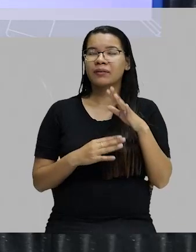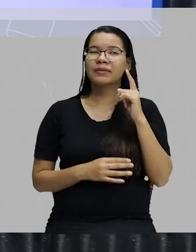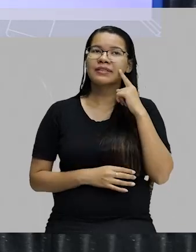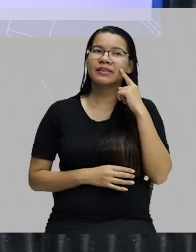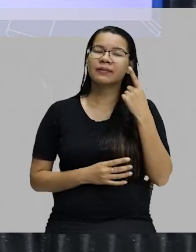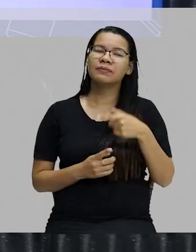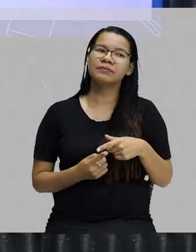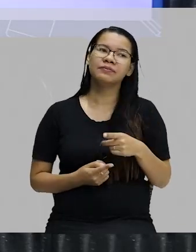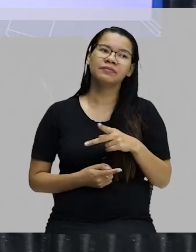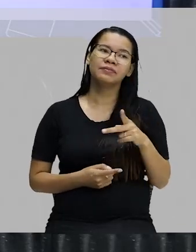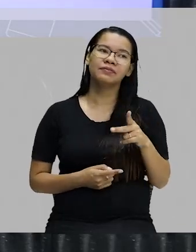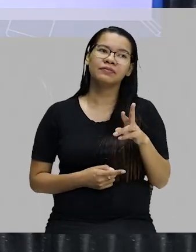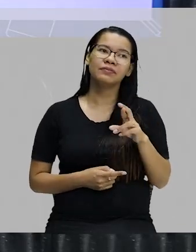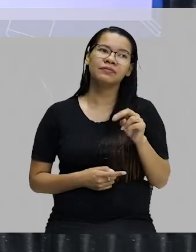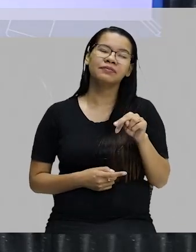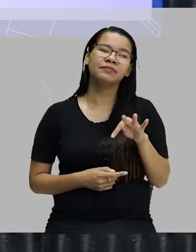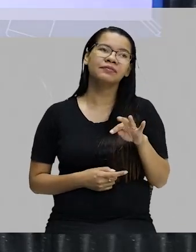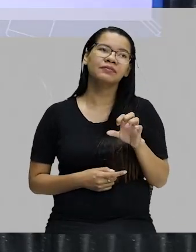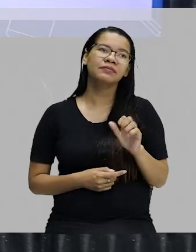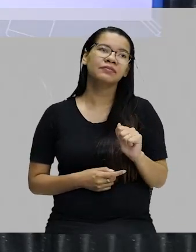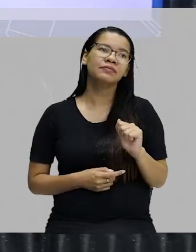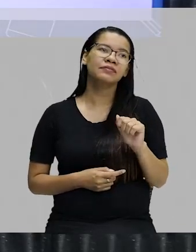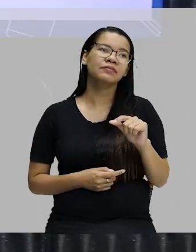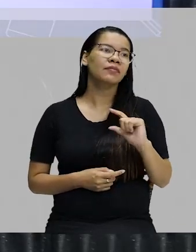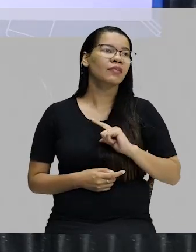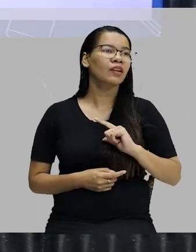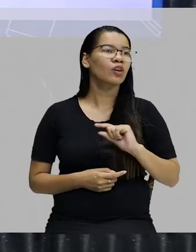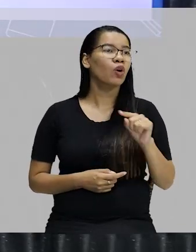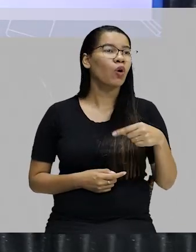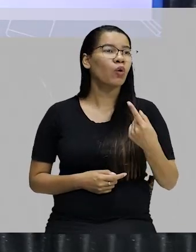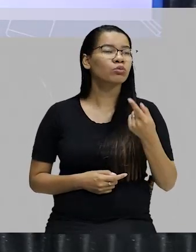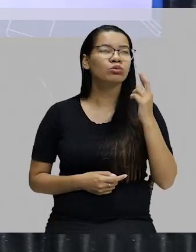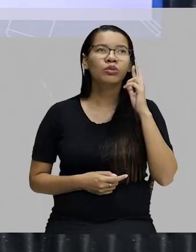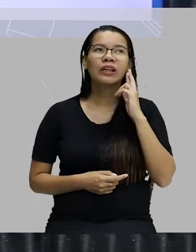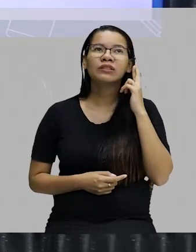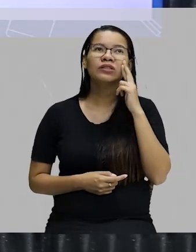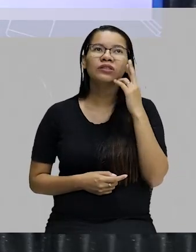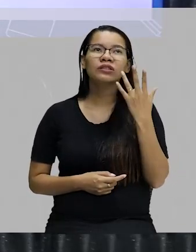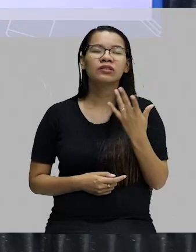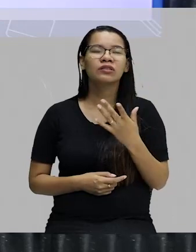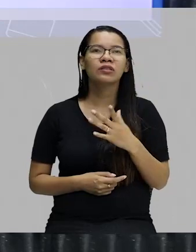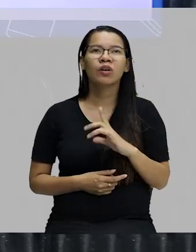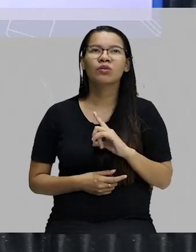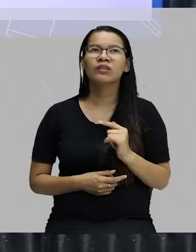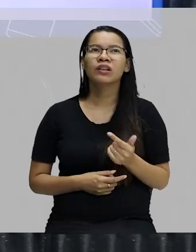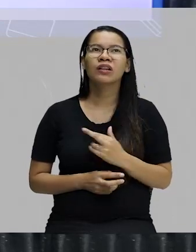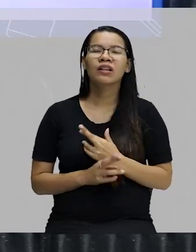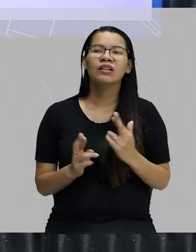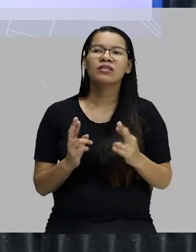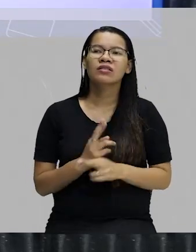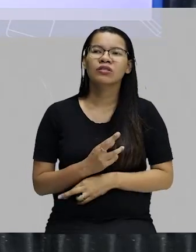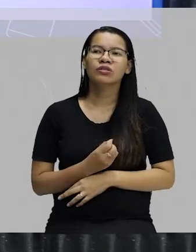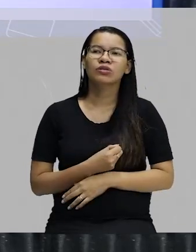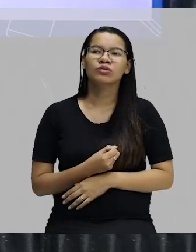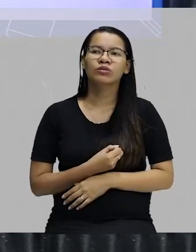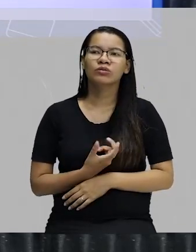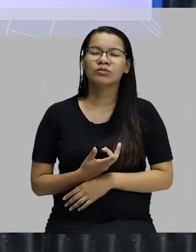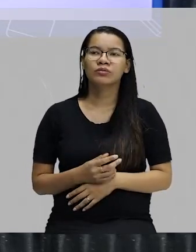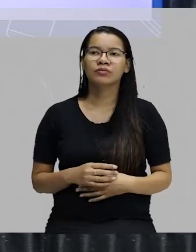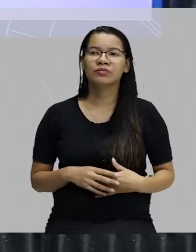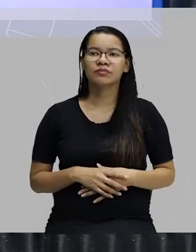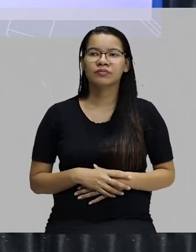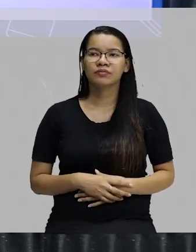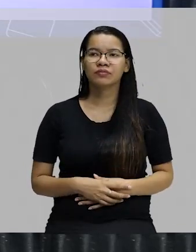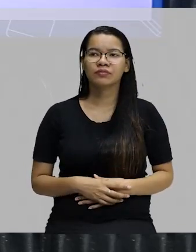Renata, mas também tem um outro raciocínio. Será que não tem aí o envolvimento dos números, né, o quadrado